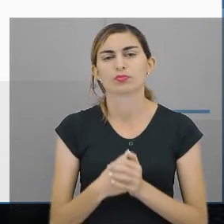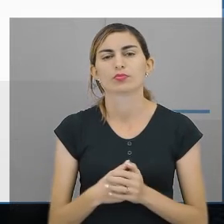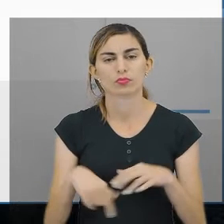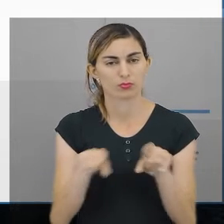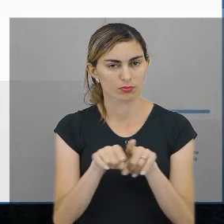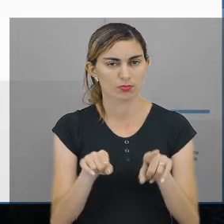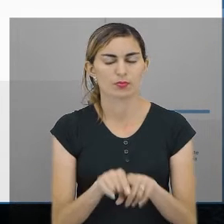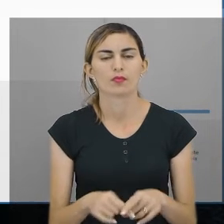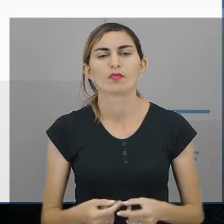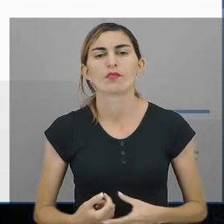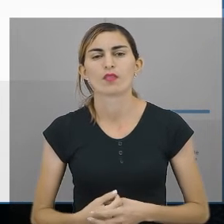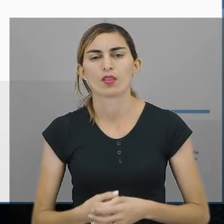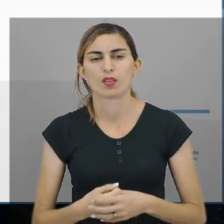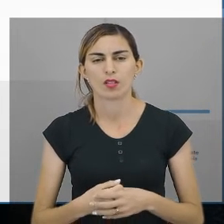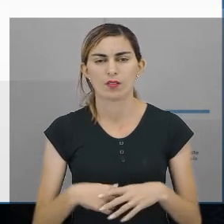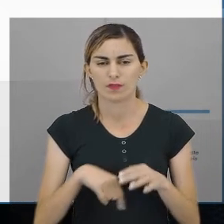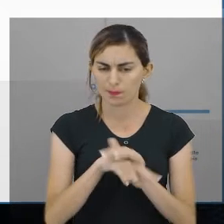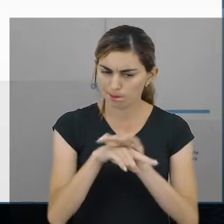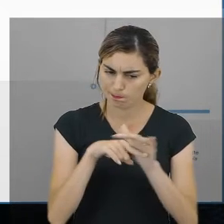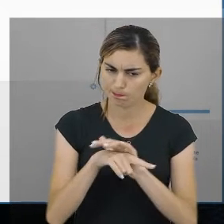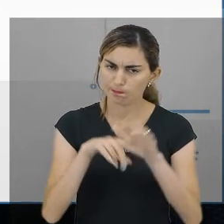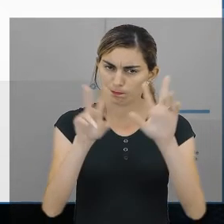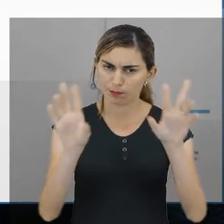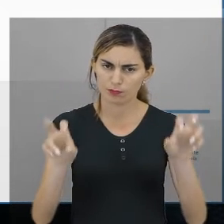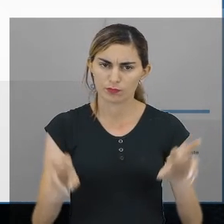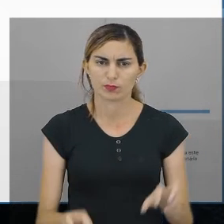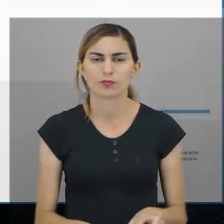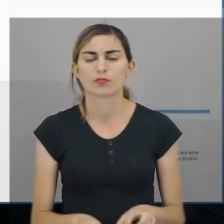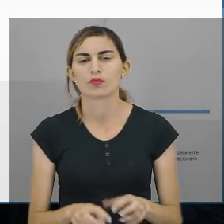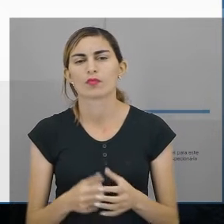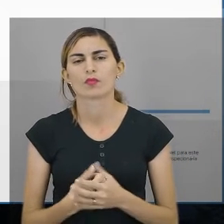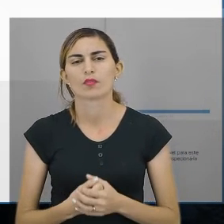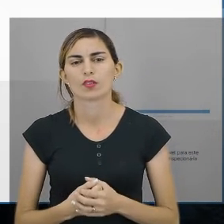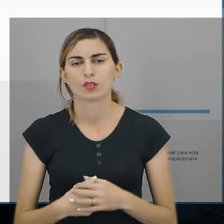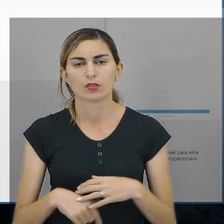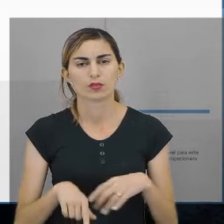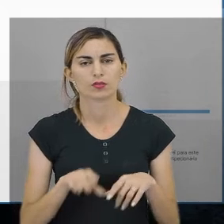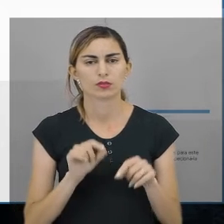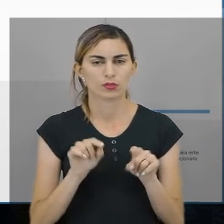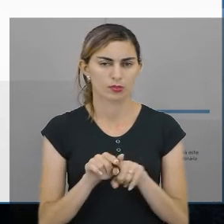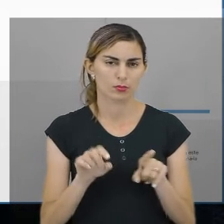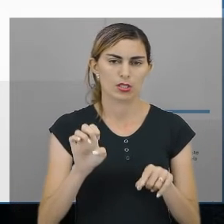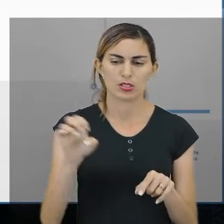Rapidamente, vamos verificar o conteúdo do console aqui, a saída. Executar.